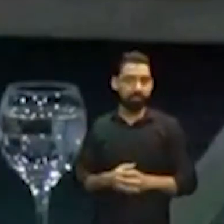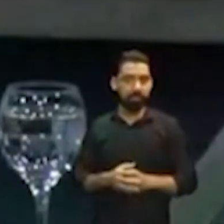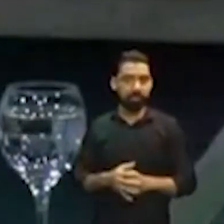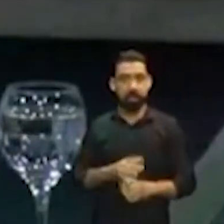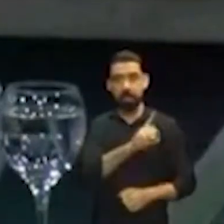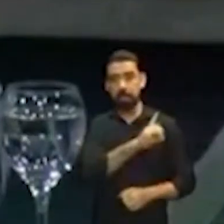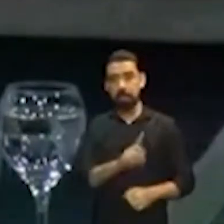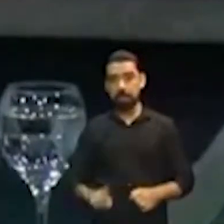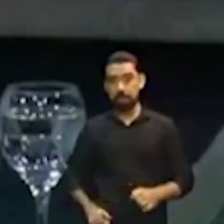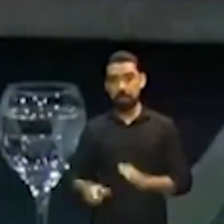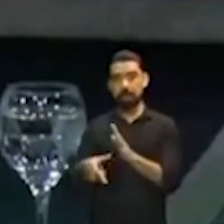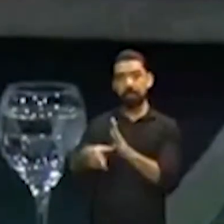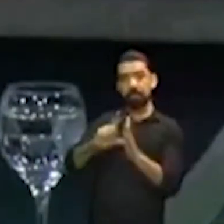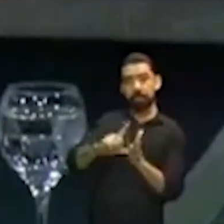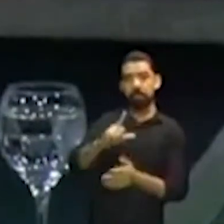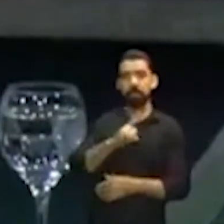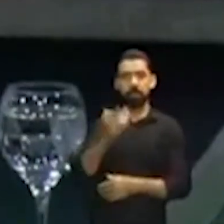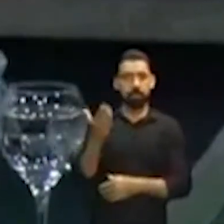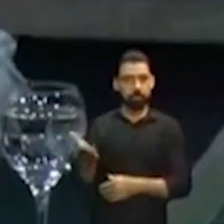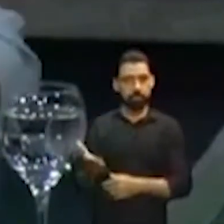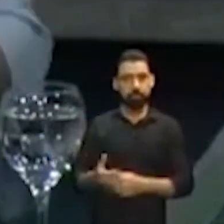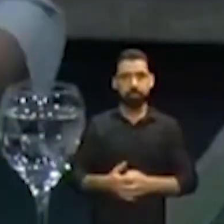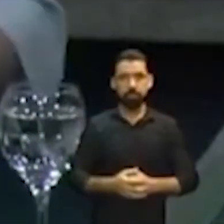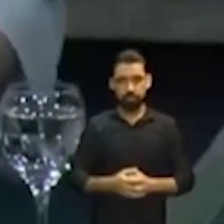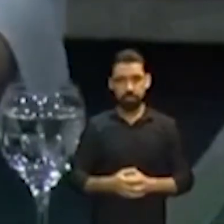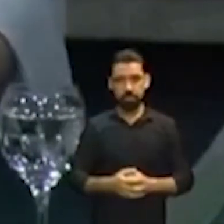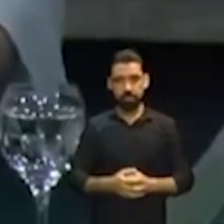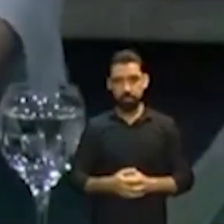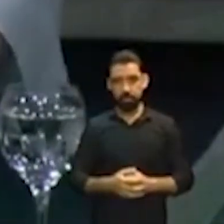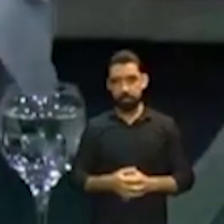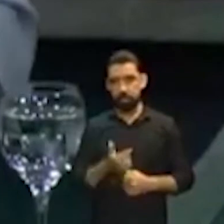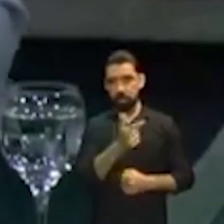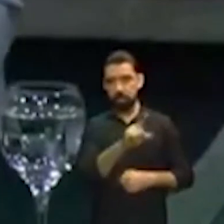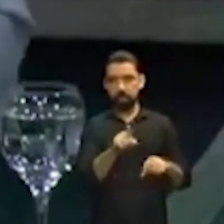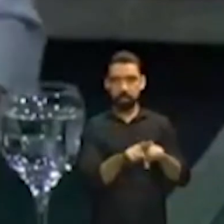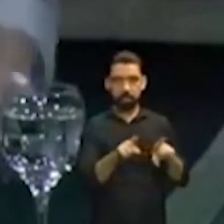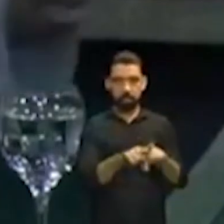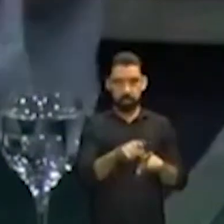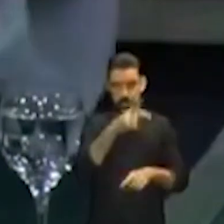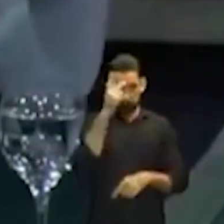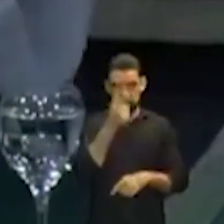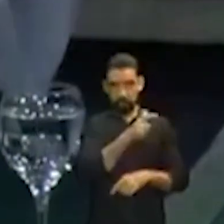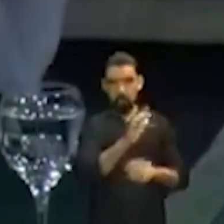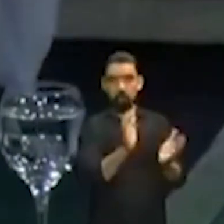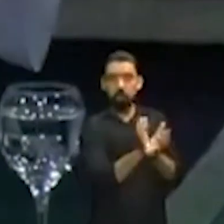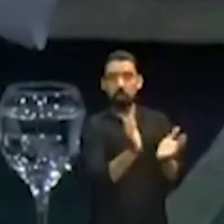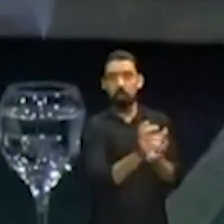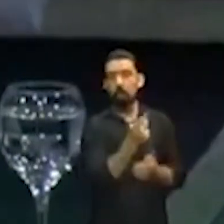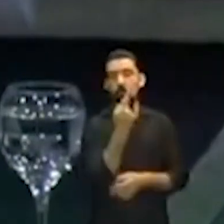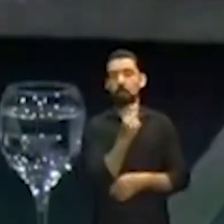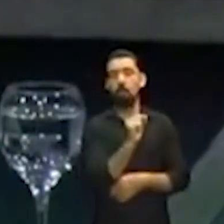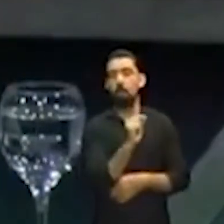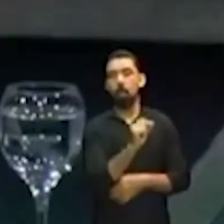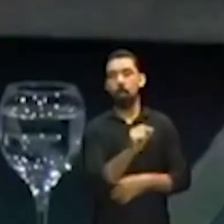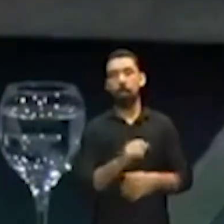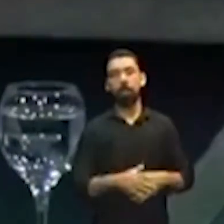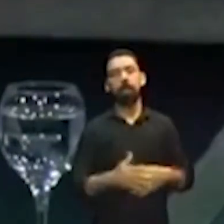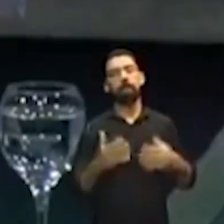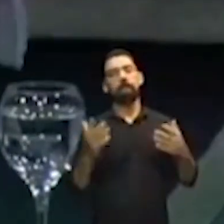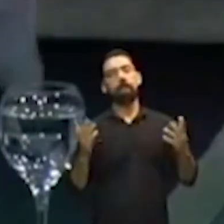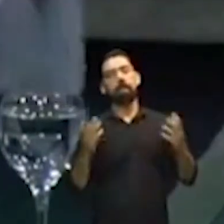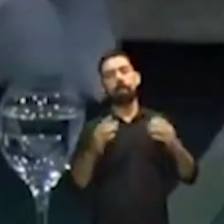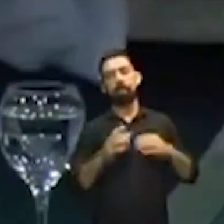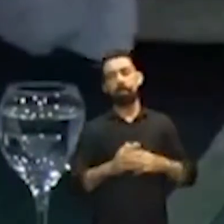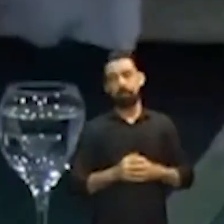o antecedeu e foi aparteado por outro, que diziam que a